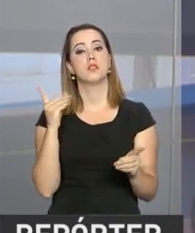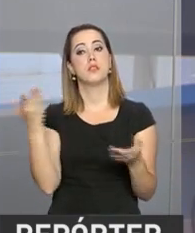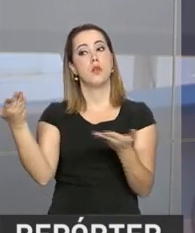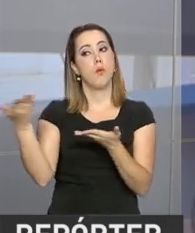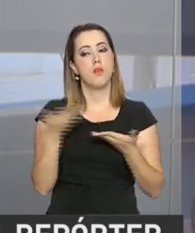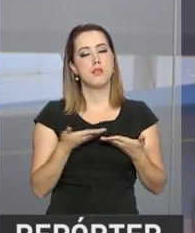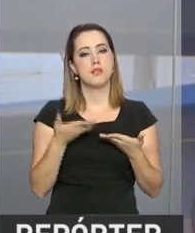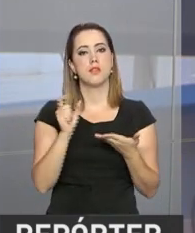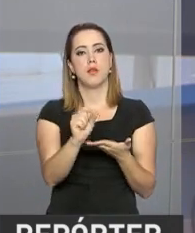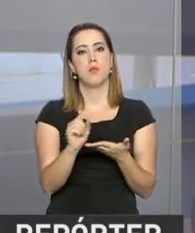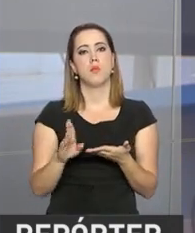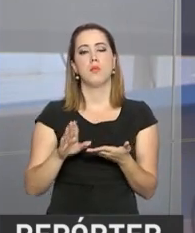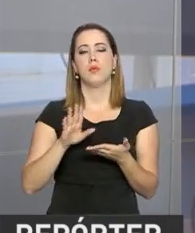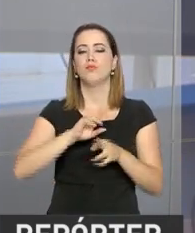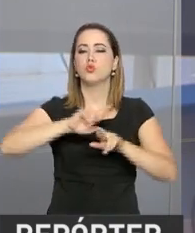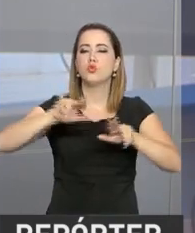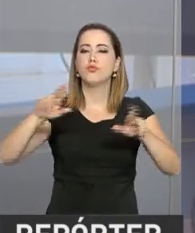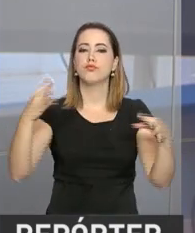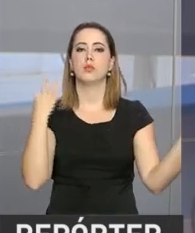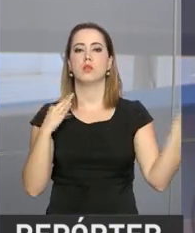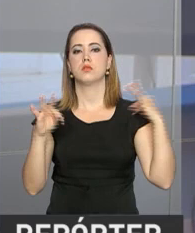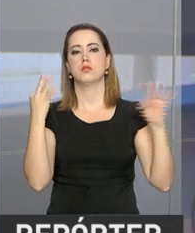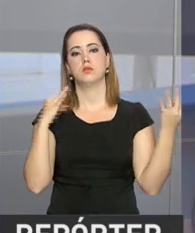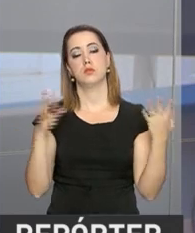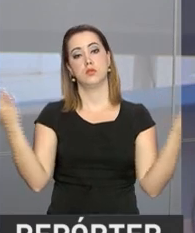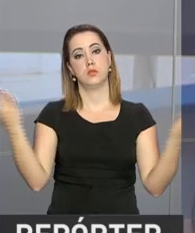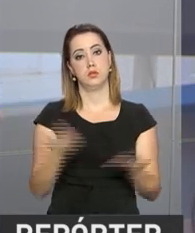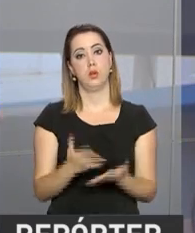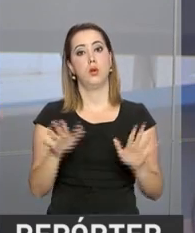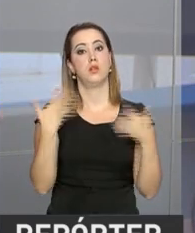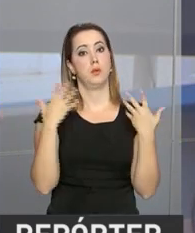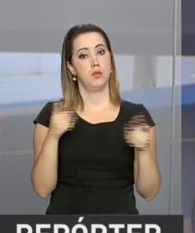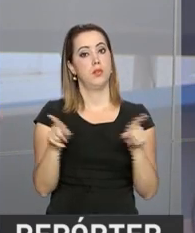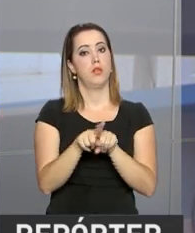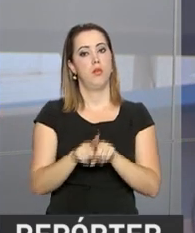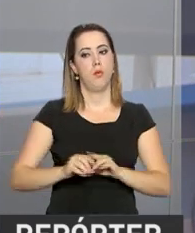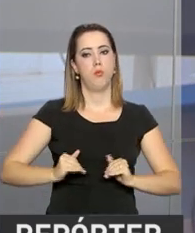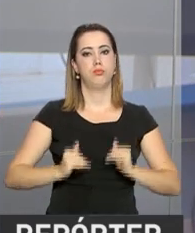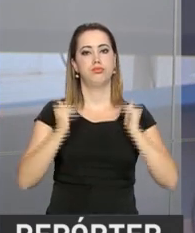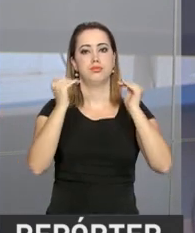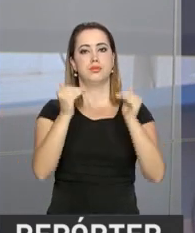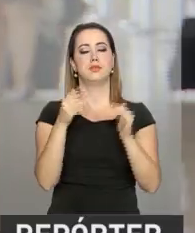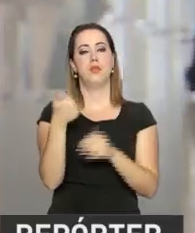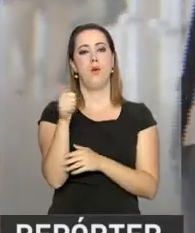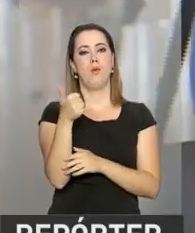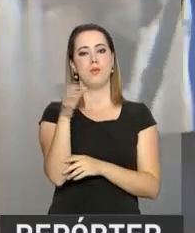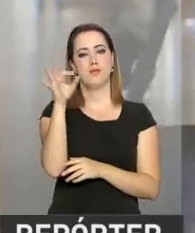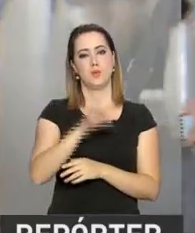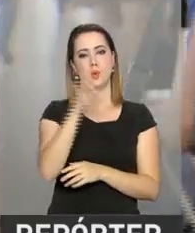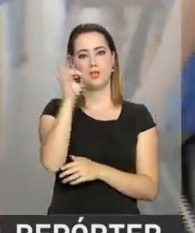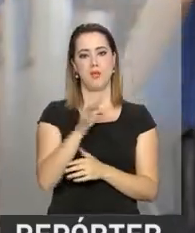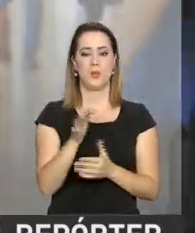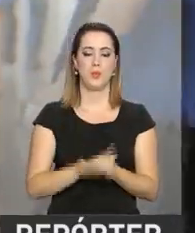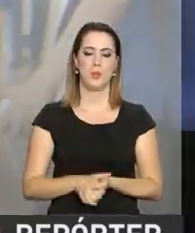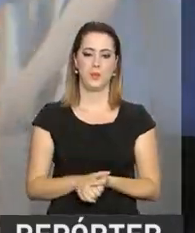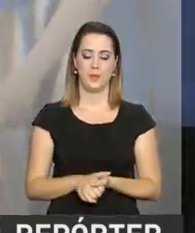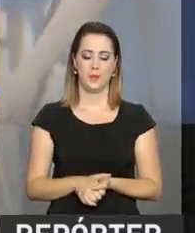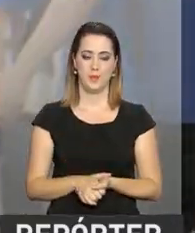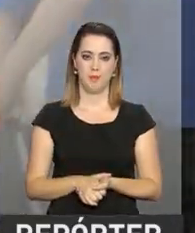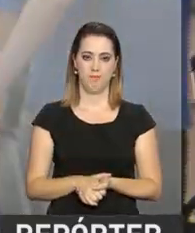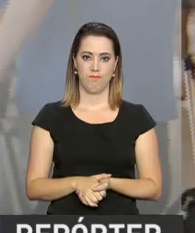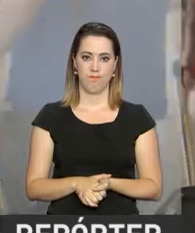temporada a expectativa é que o número de turistas de outros países aumente 11% em